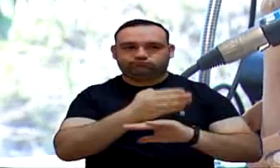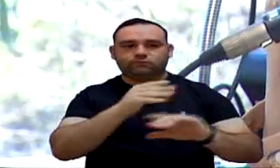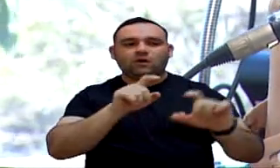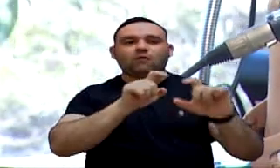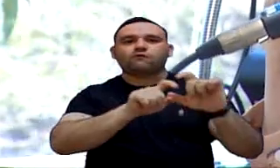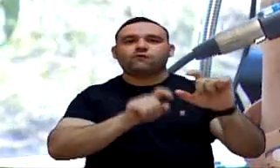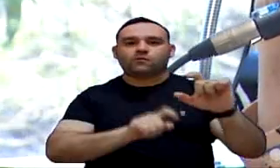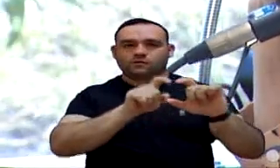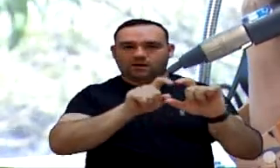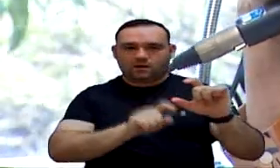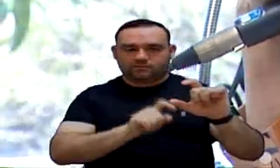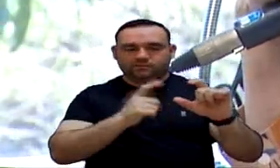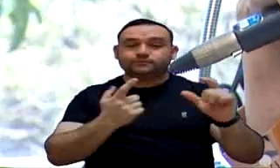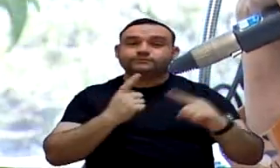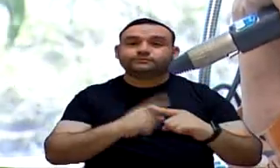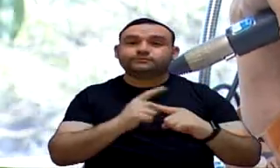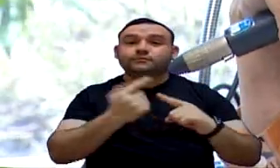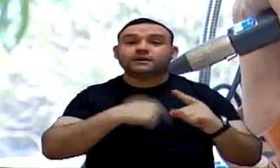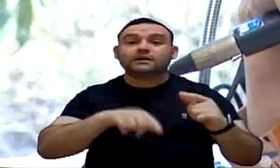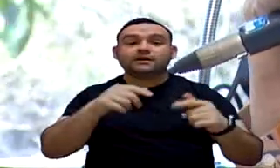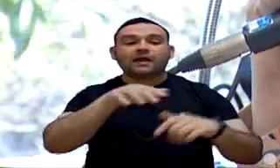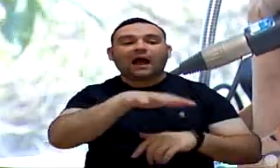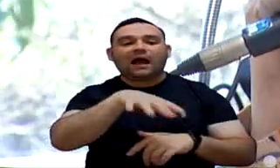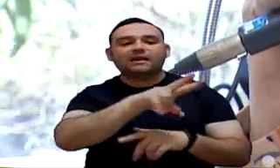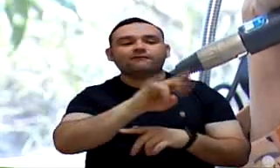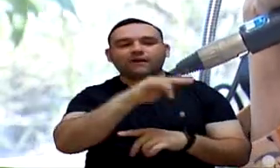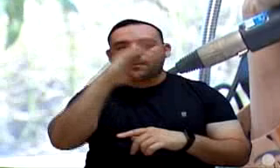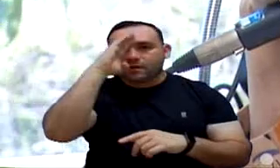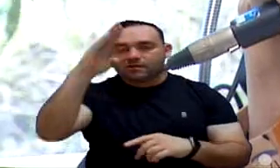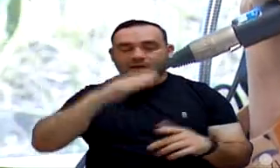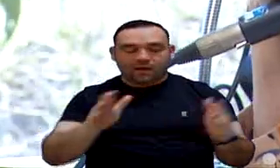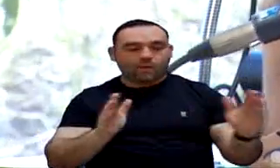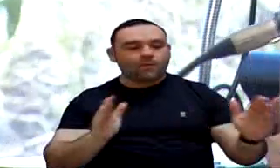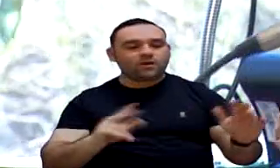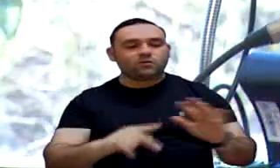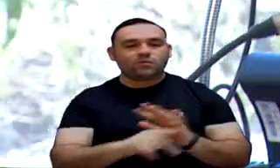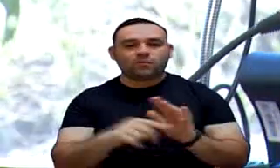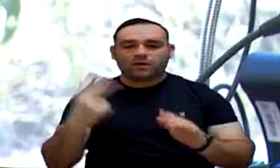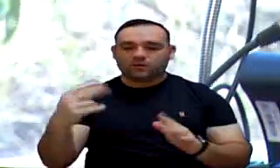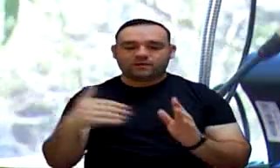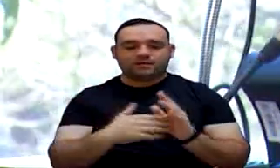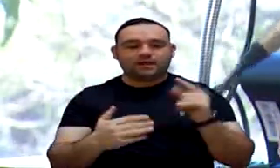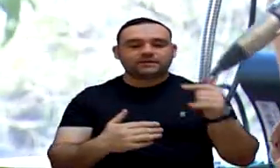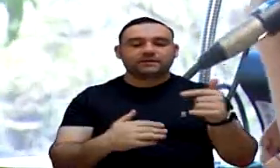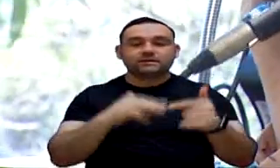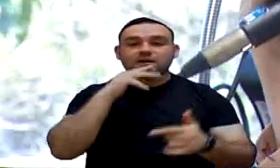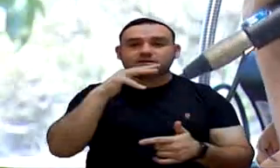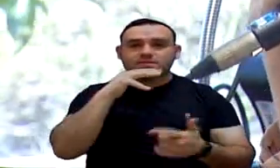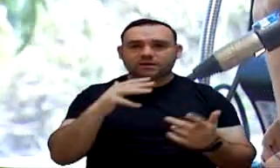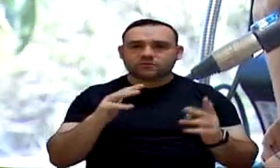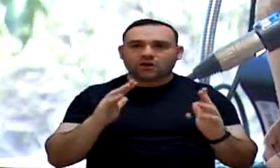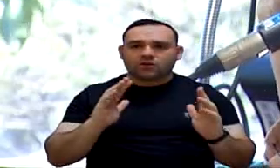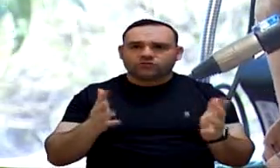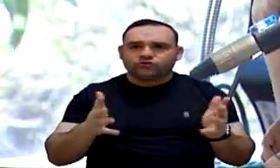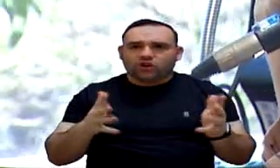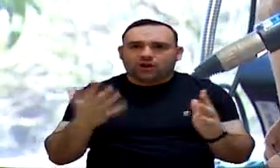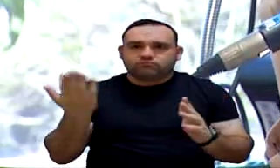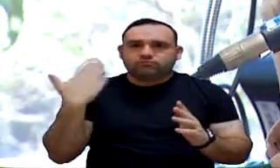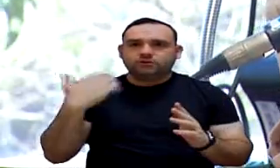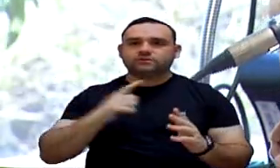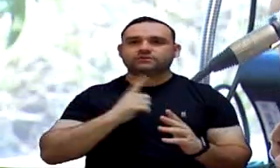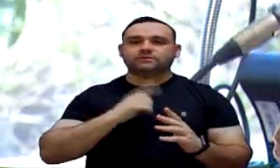formulário para de cada as áreas a serem priorizadas durante o período de dois a Sete de Março Então já foi